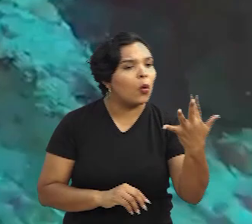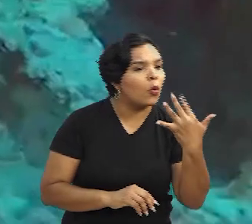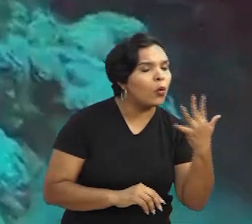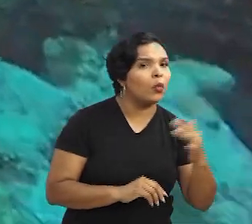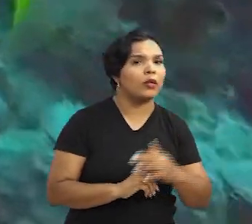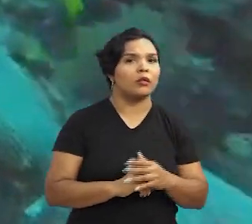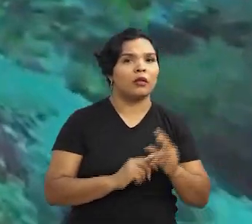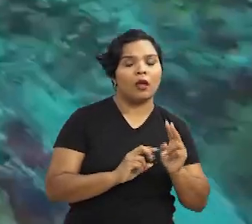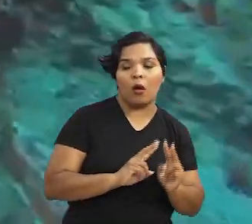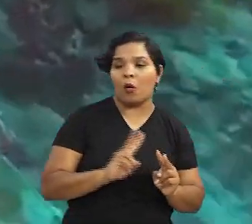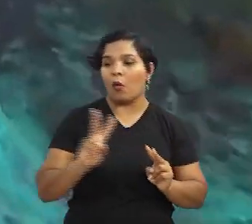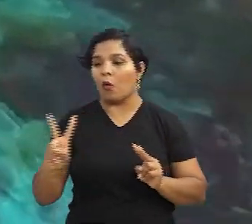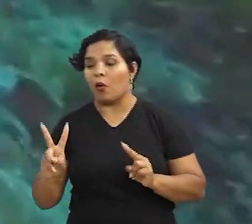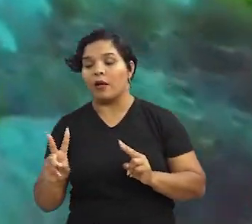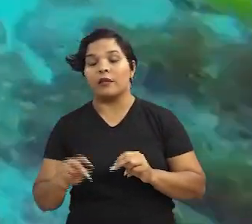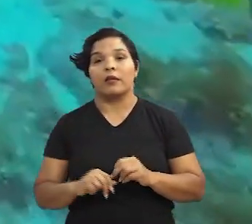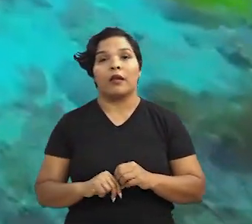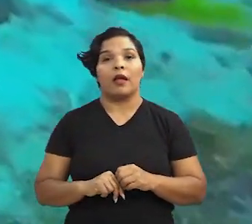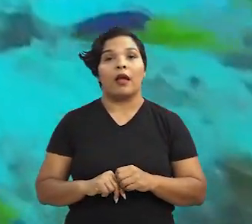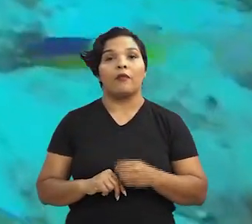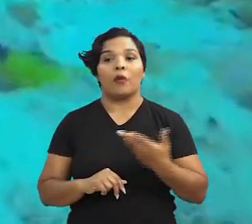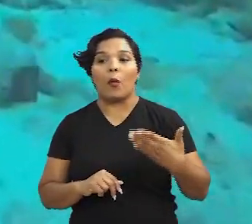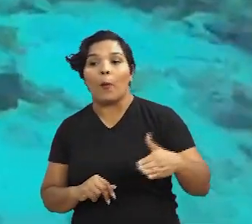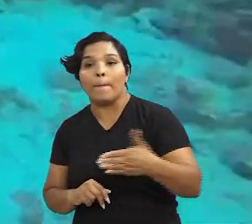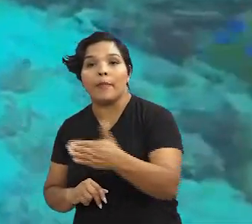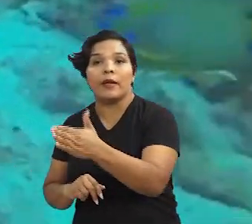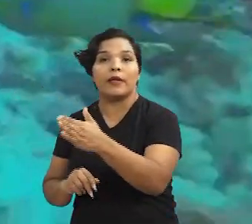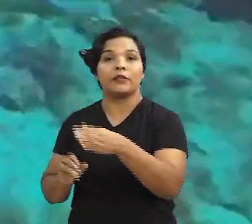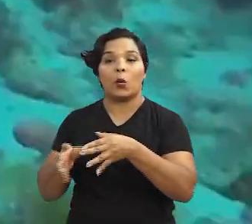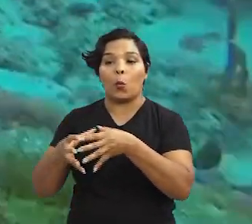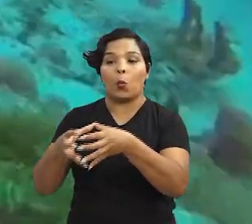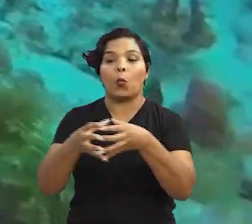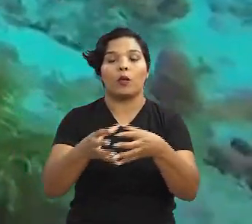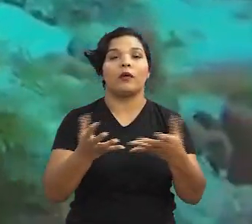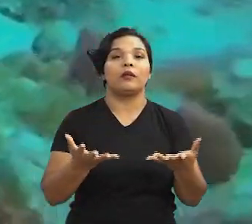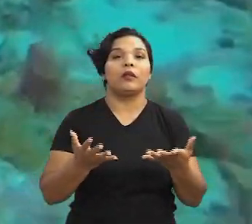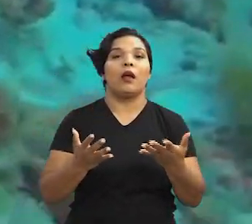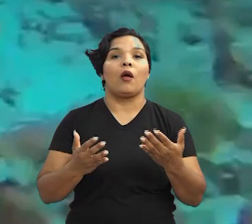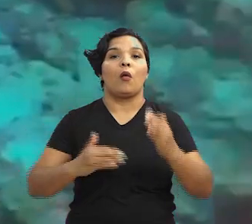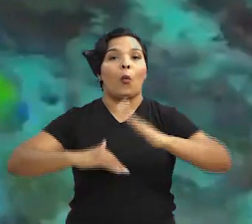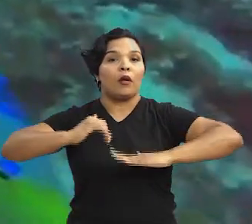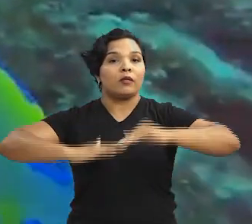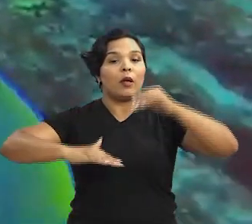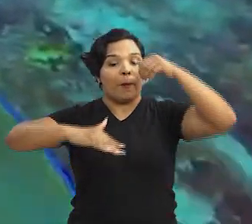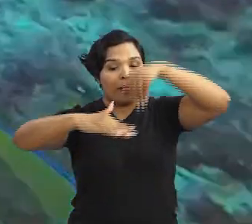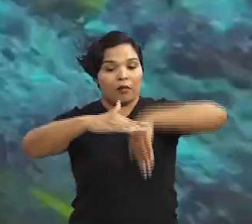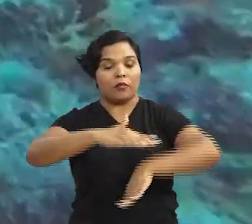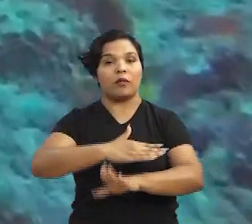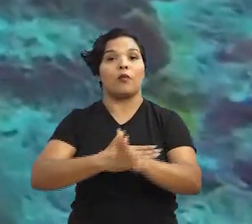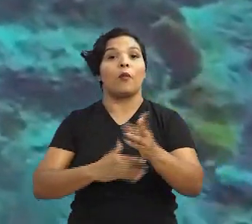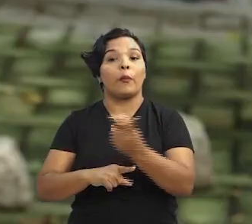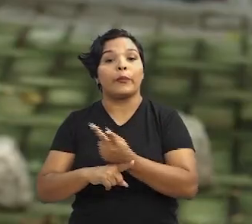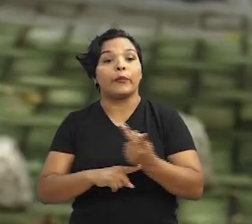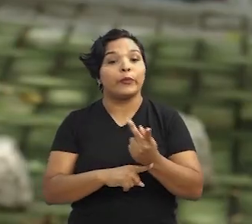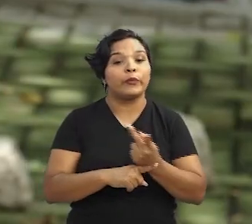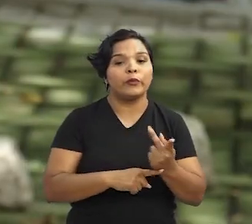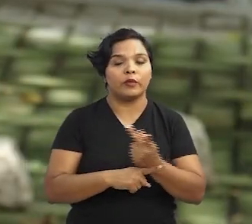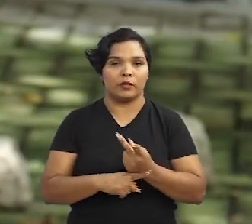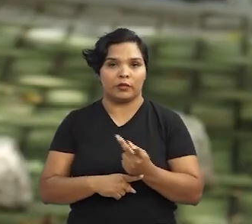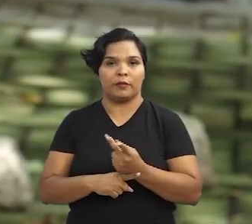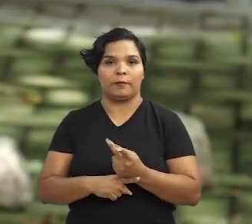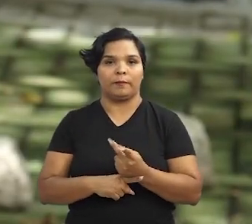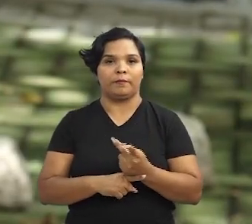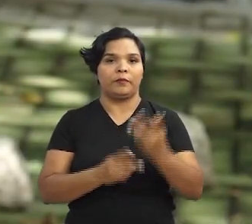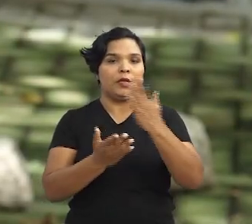peixe colorido, aí de repente você olha para a esquerda, você tem um cardume de peixes. Então o mergulhador busca isso. A UFC, na verdade,